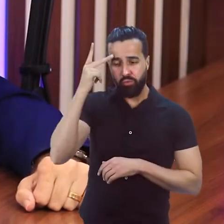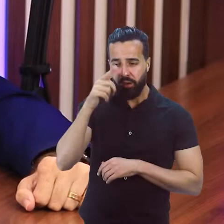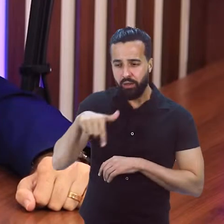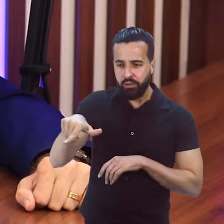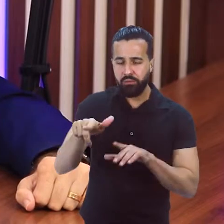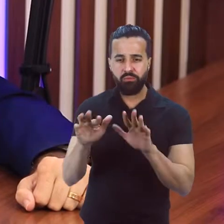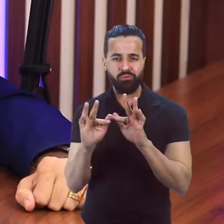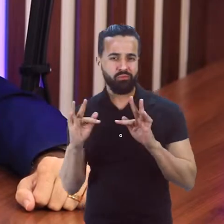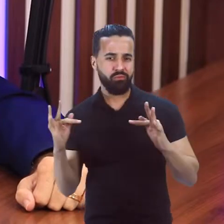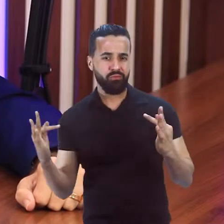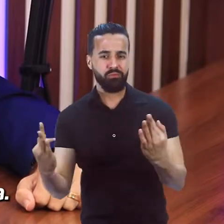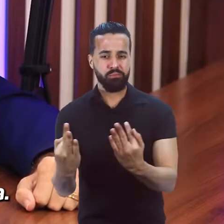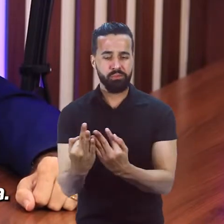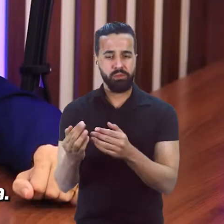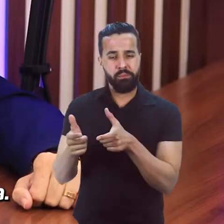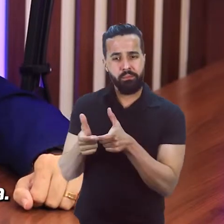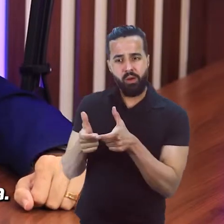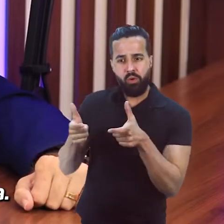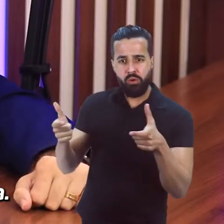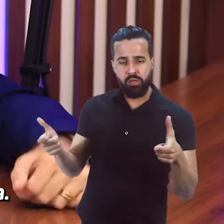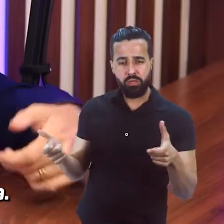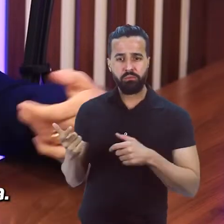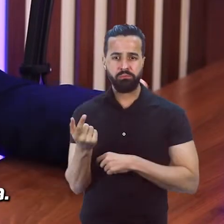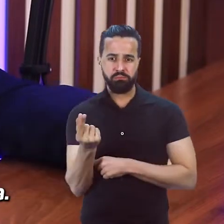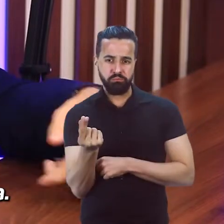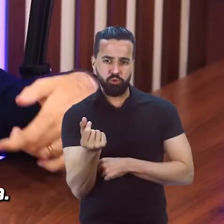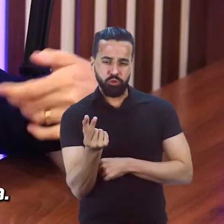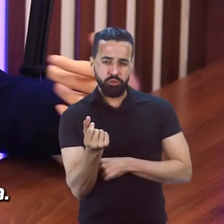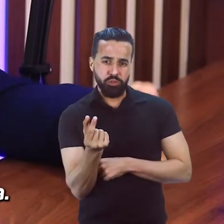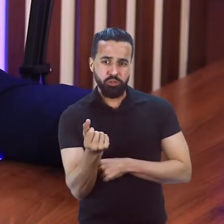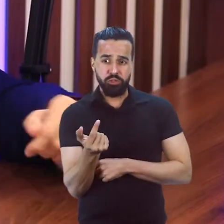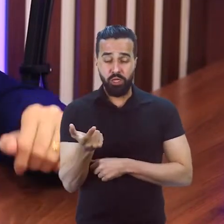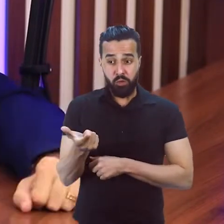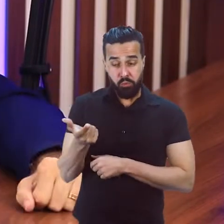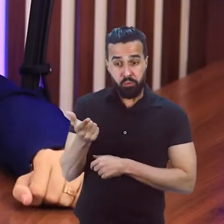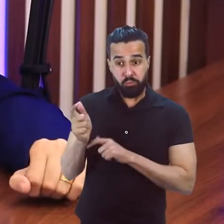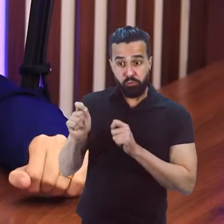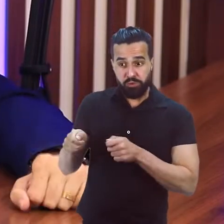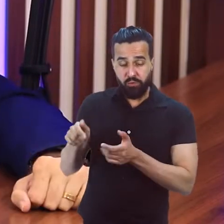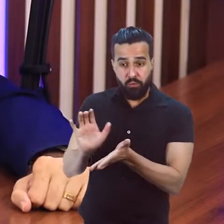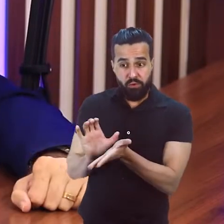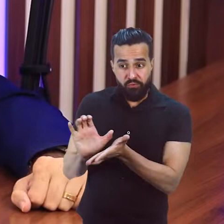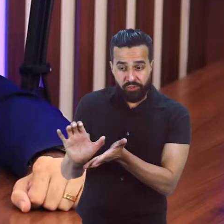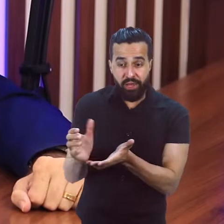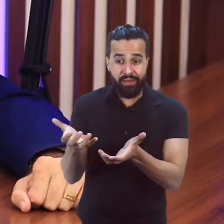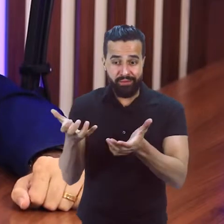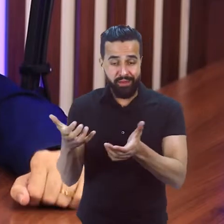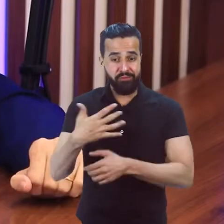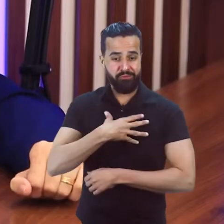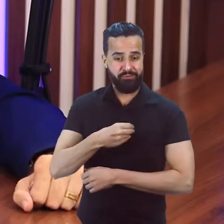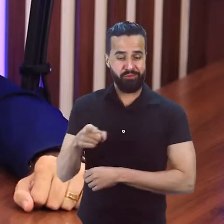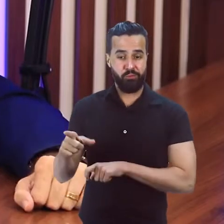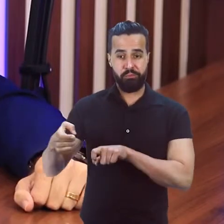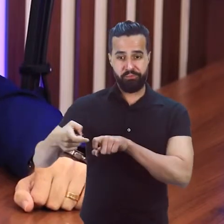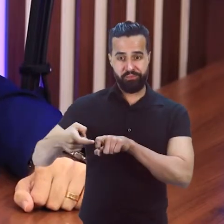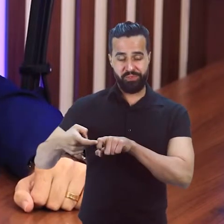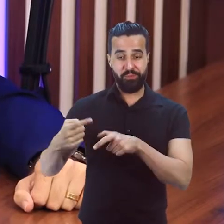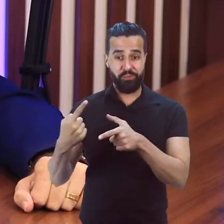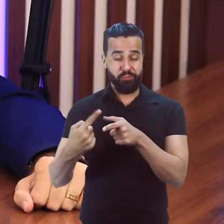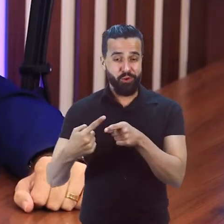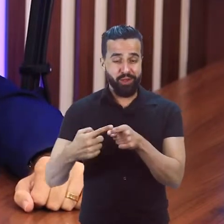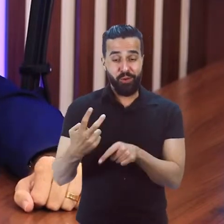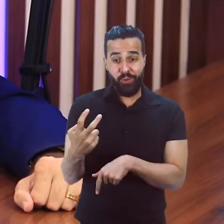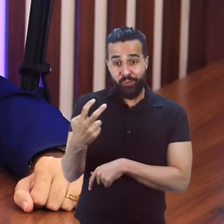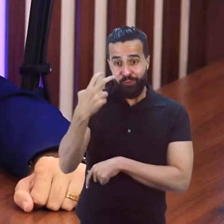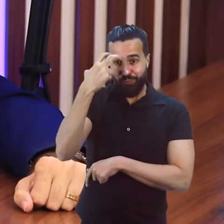famílias, né, que tem condições quer que o filho faz medicina, né, em razão disso, né, dessa cultura.